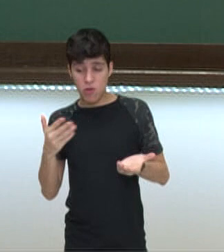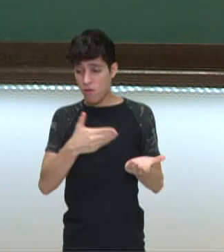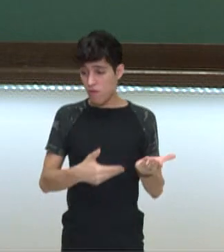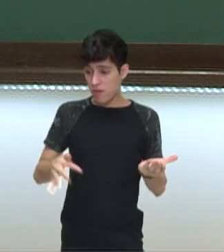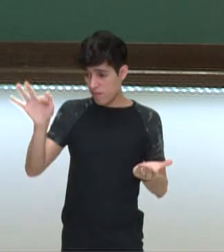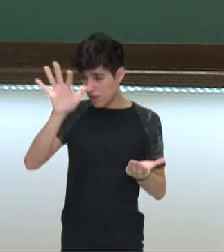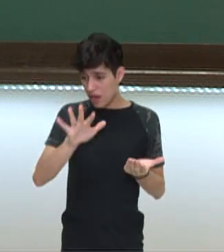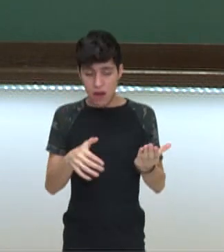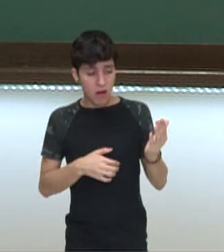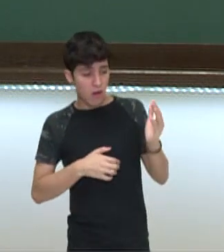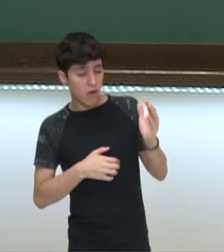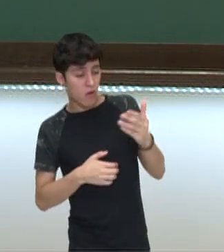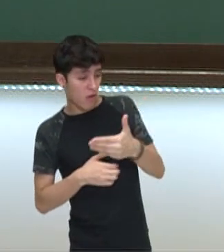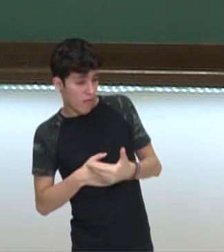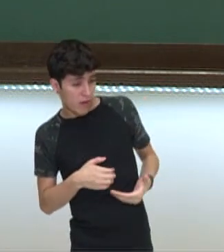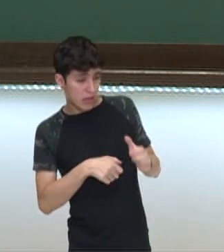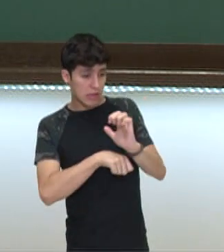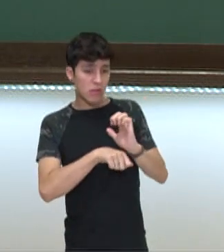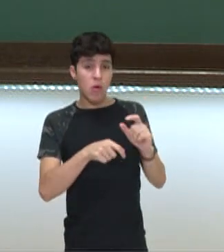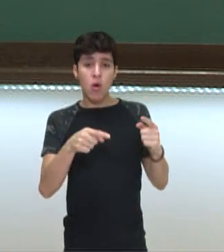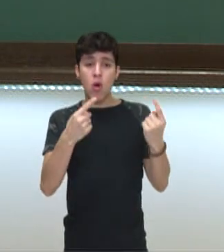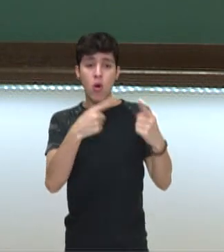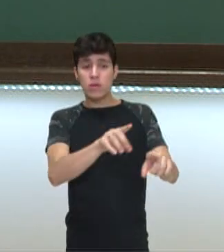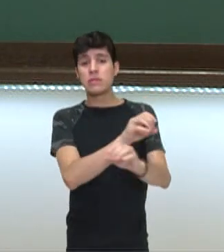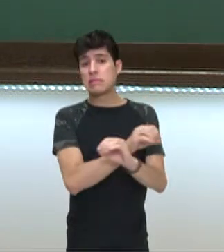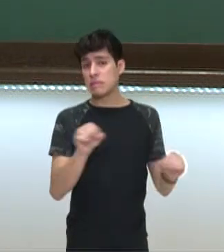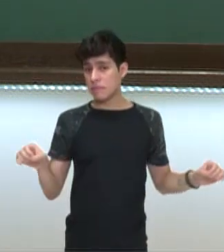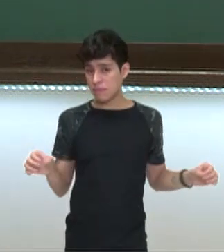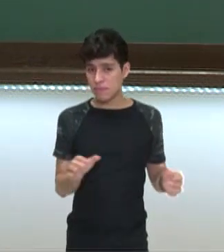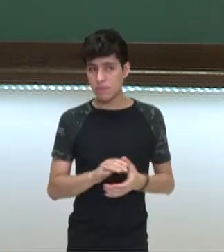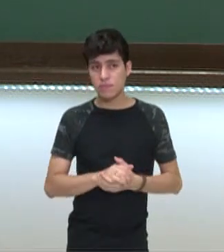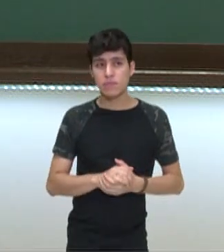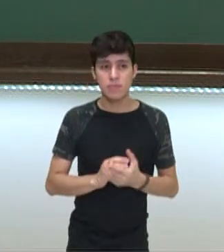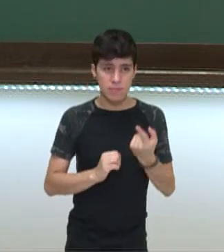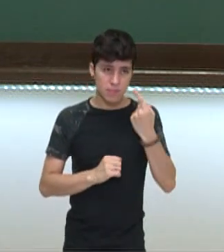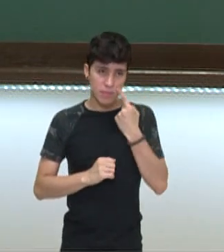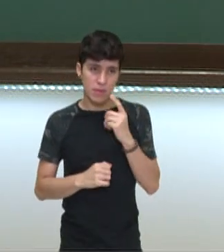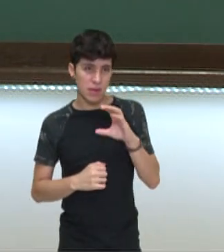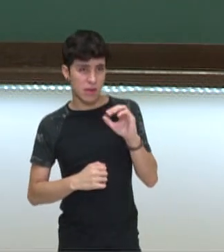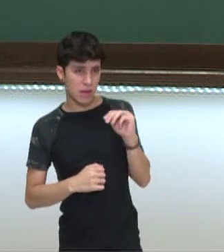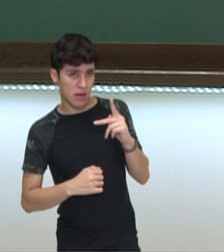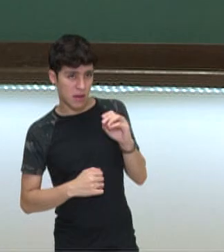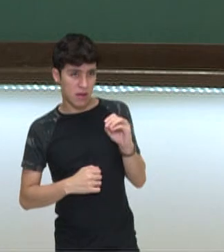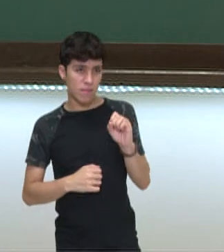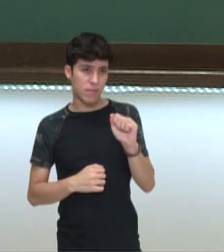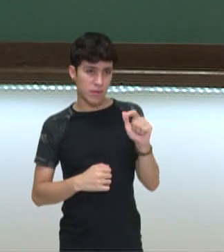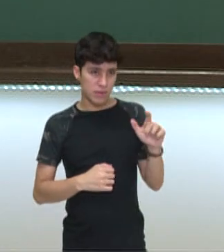estaduais enfrentassem qualquer tipo de oposição. Campos Salles, que foi nosso presidente nesse